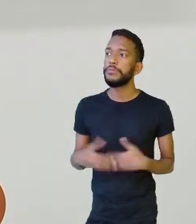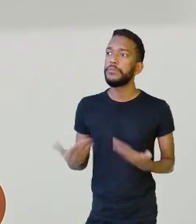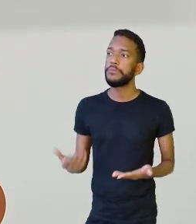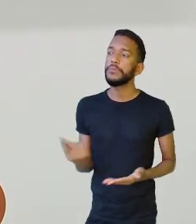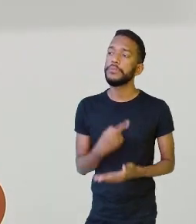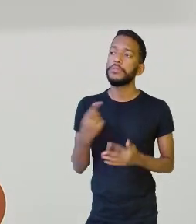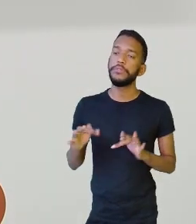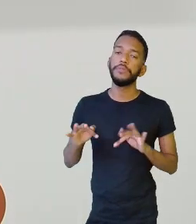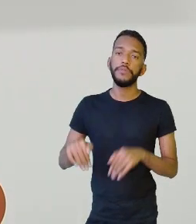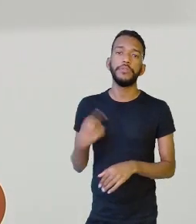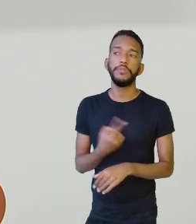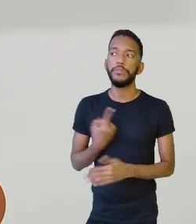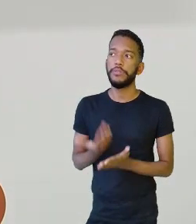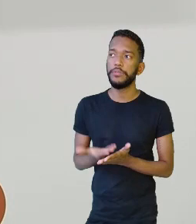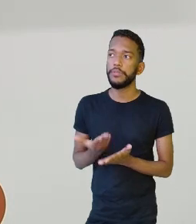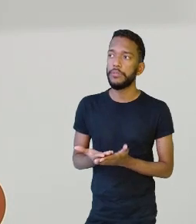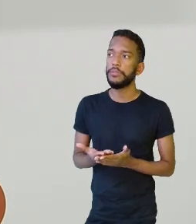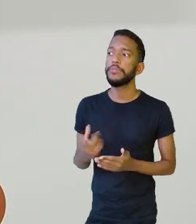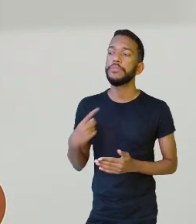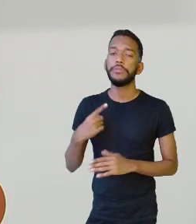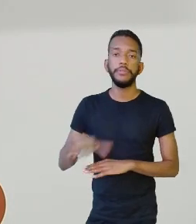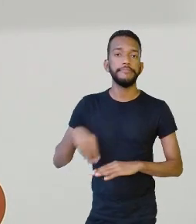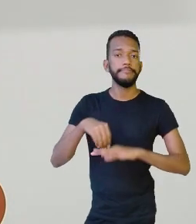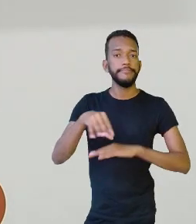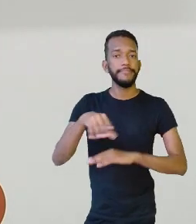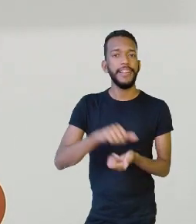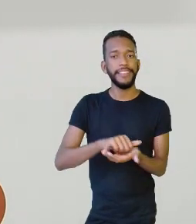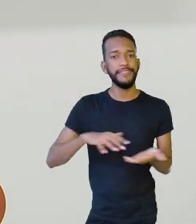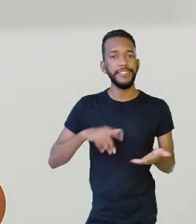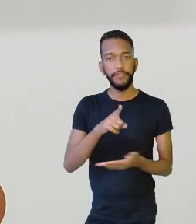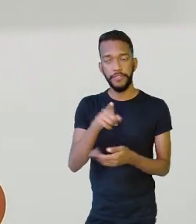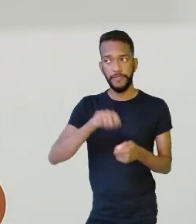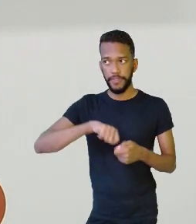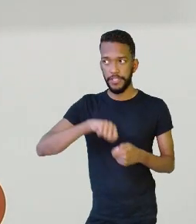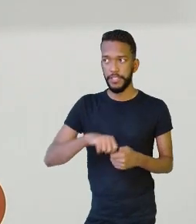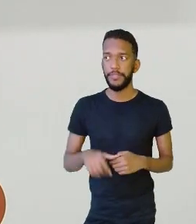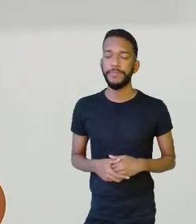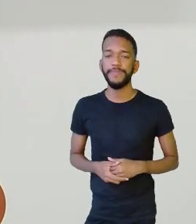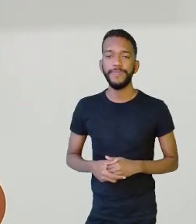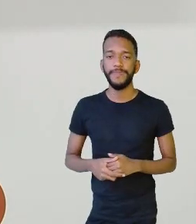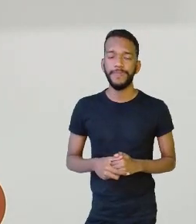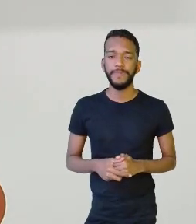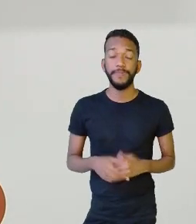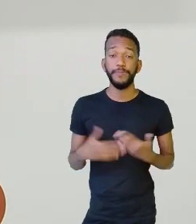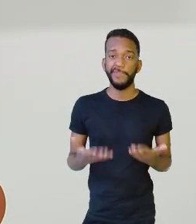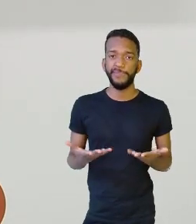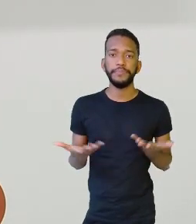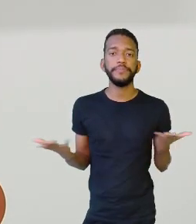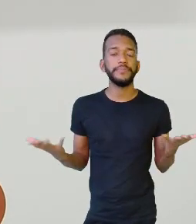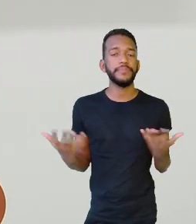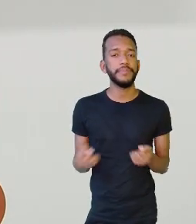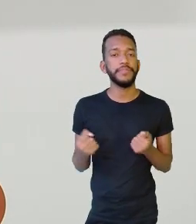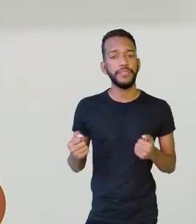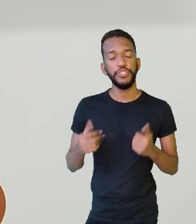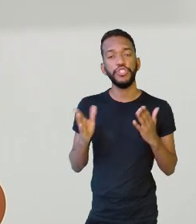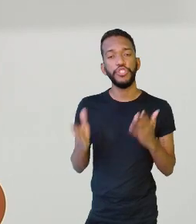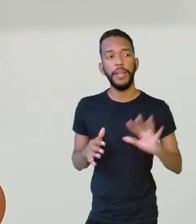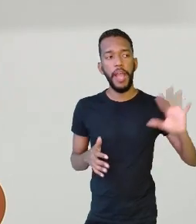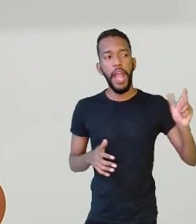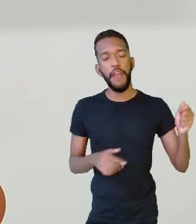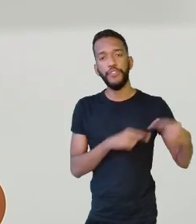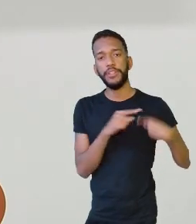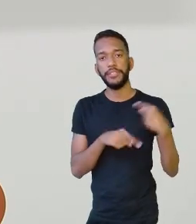está chegando ao finalzinho da nossa aula, tem uma atividade para vocês realizarem, tá bom? Então, nós falamos sobre os